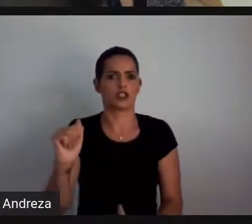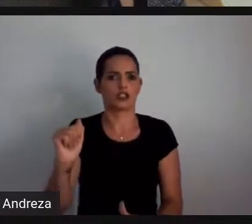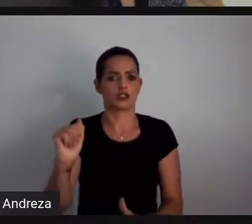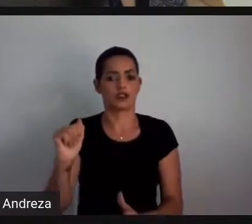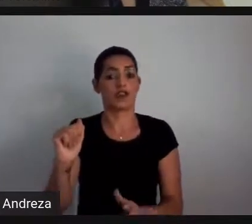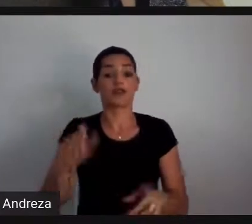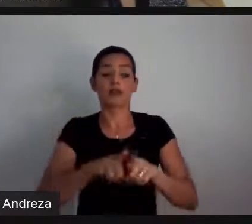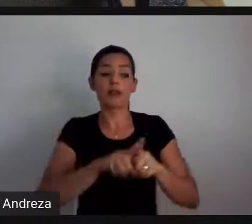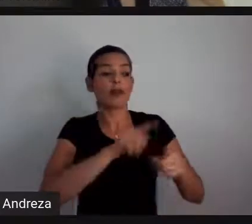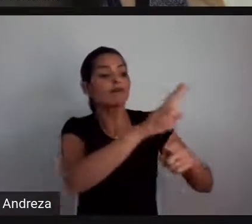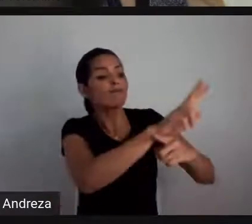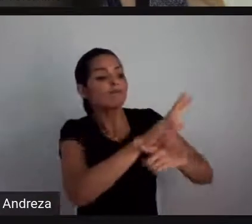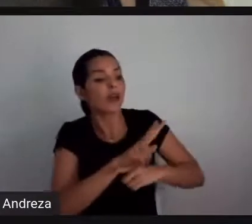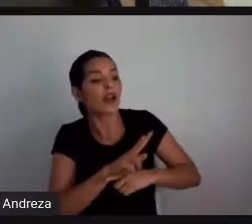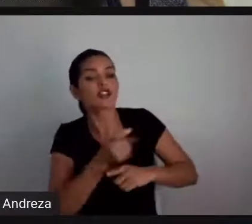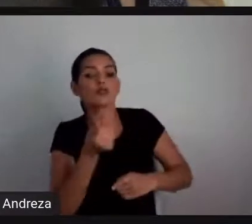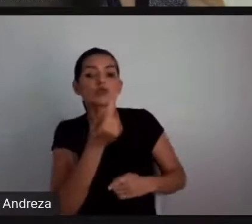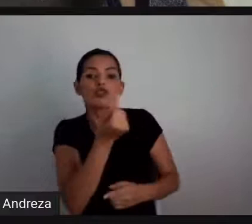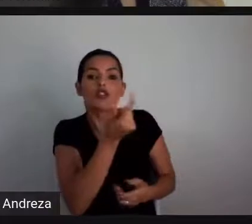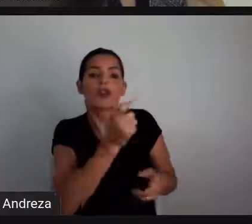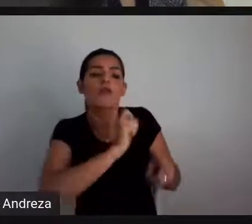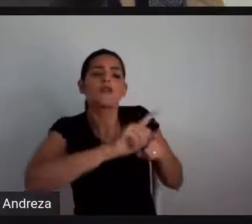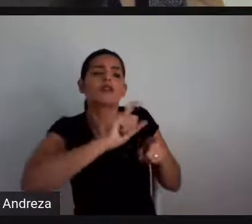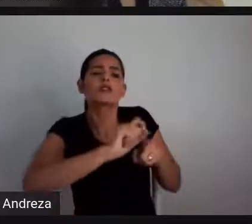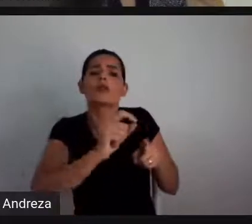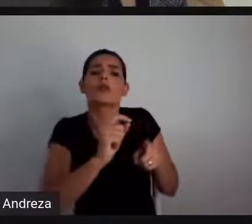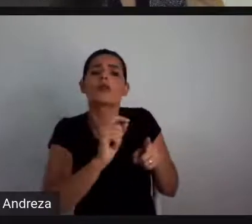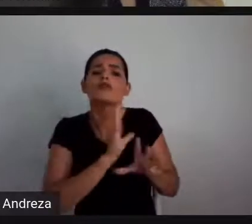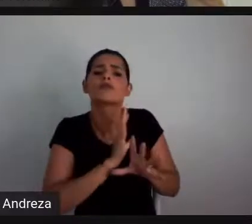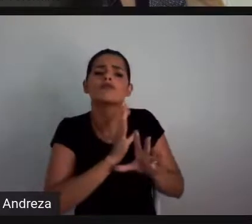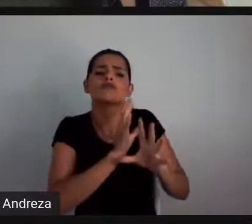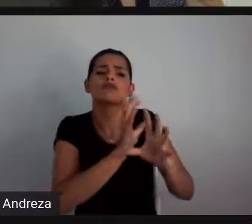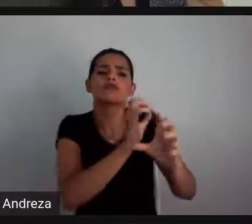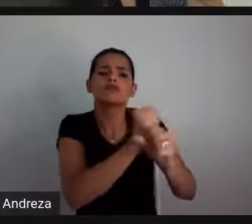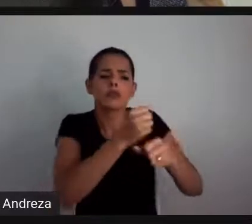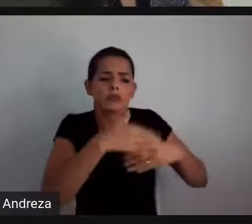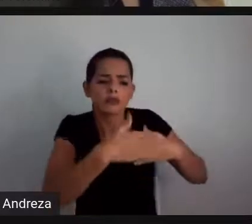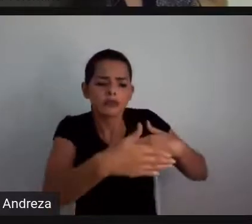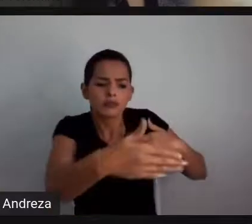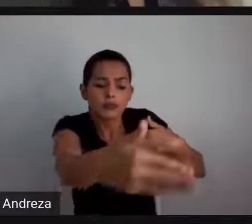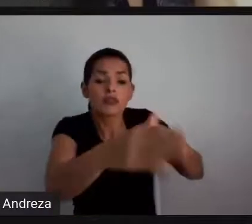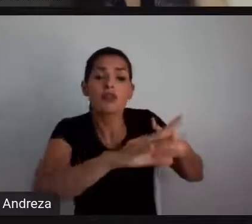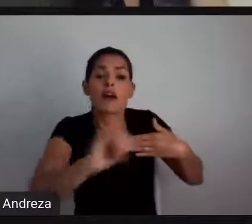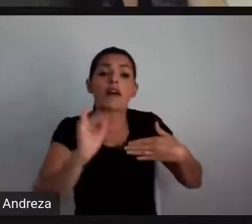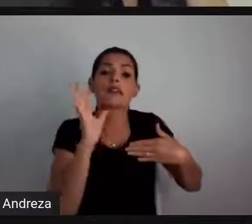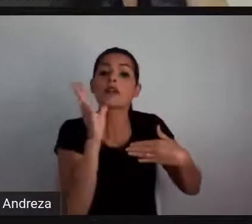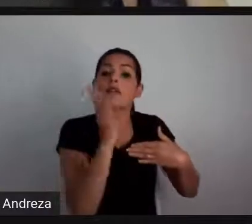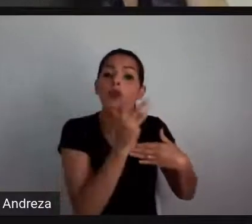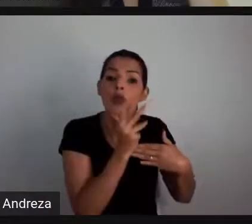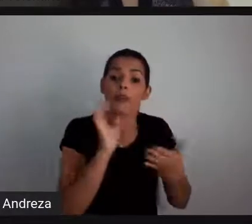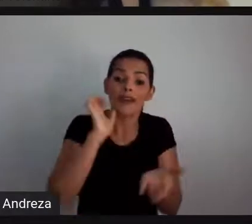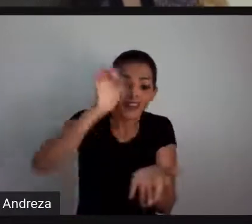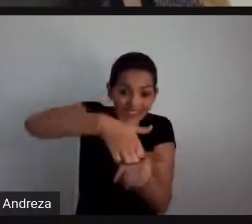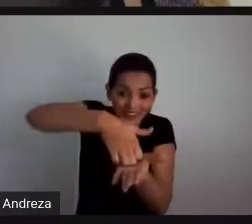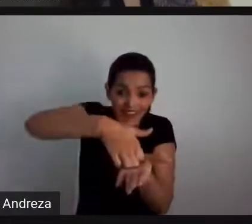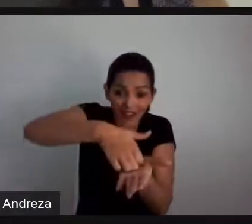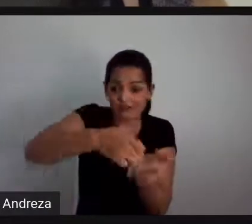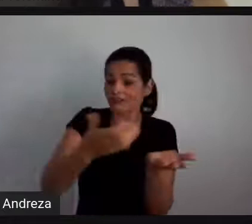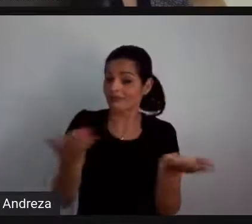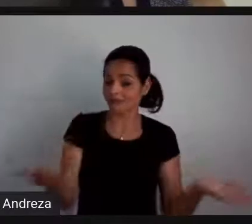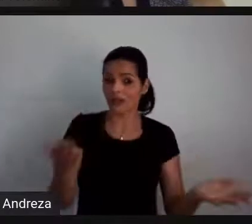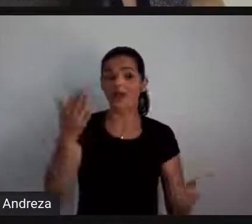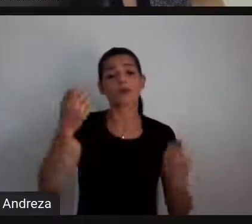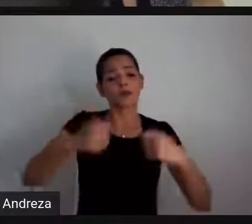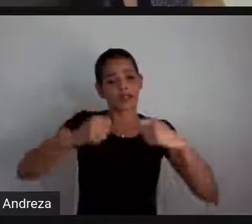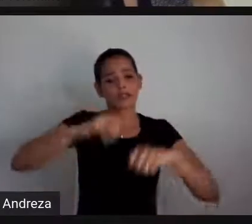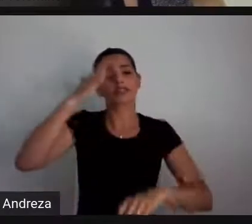nesses financiamentos, né? Em quanto tempo você ainda vai levar para poder quitar essas dívidas. Então, é muito importante ter